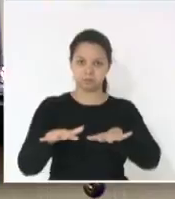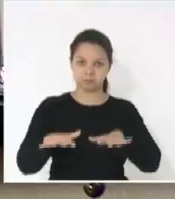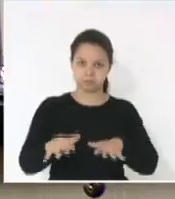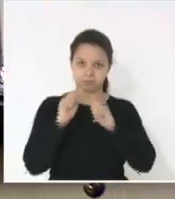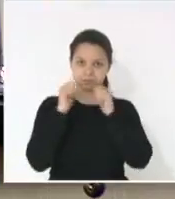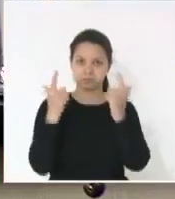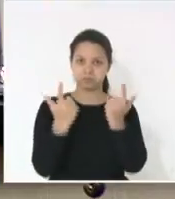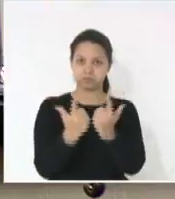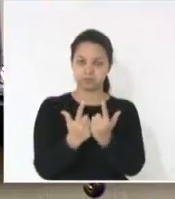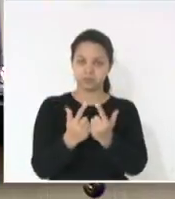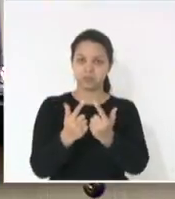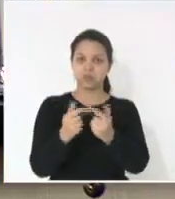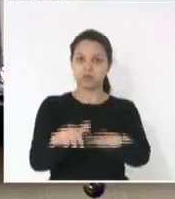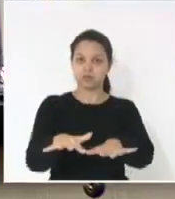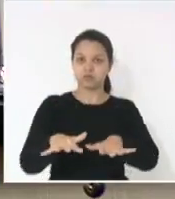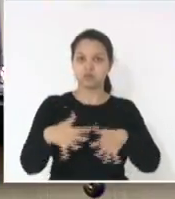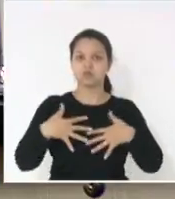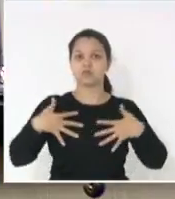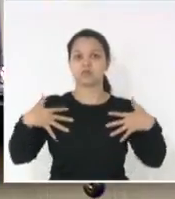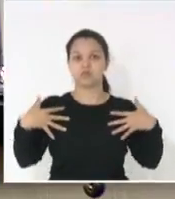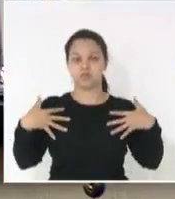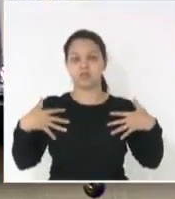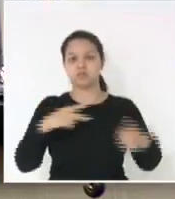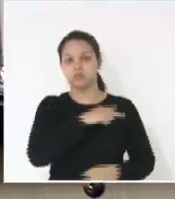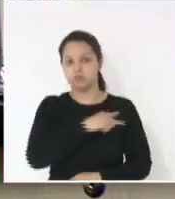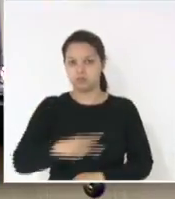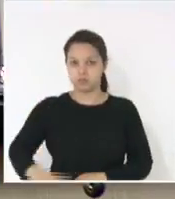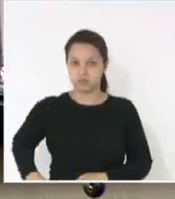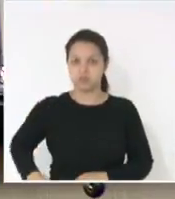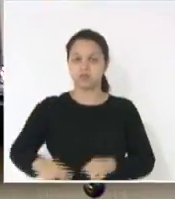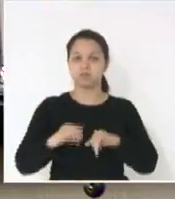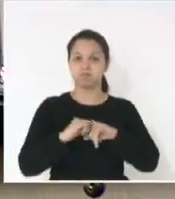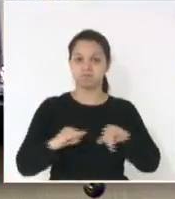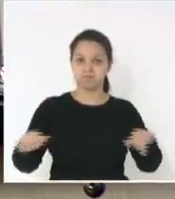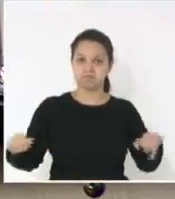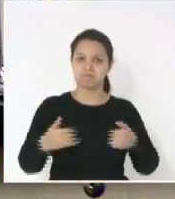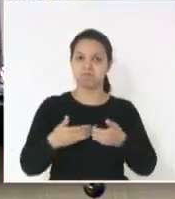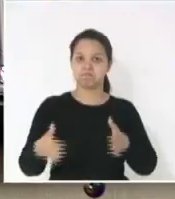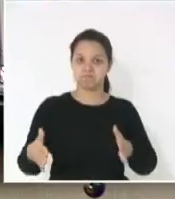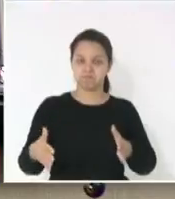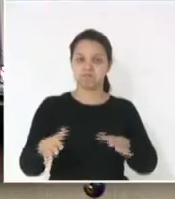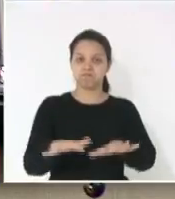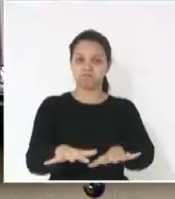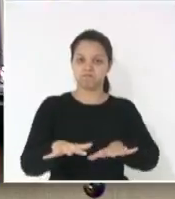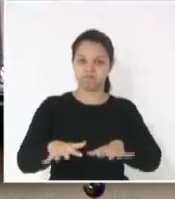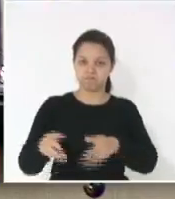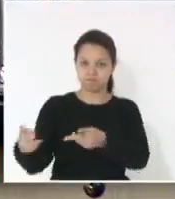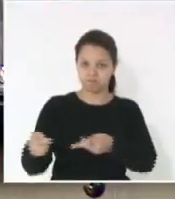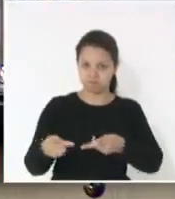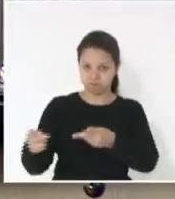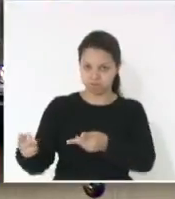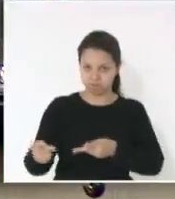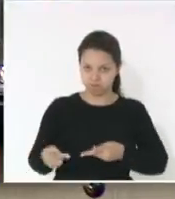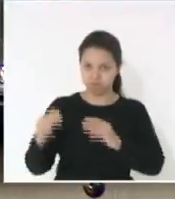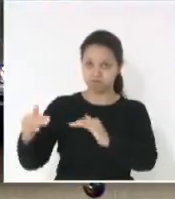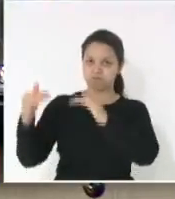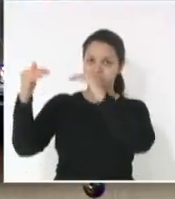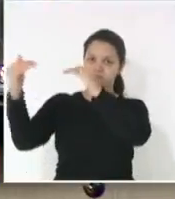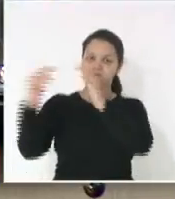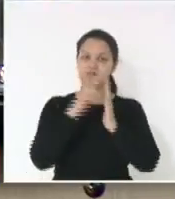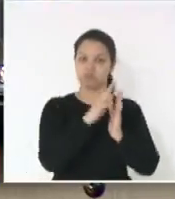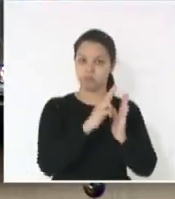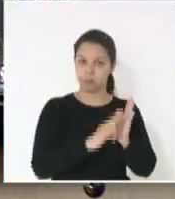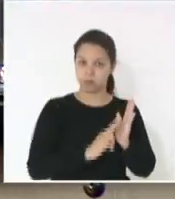Legislativa em sessão solene. A senhora presidente declarou aberta a sessão e convidou as excelentíssimas autoridades nominadas para tomarem assento à